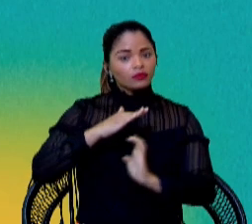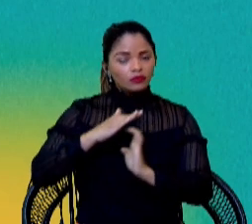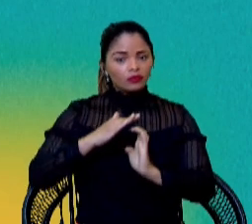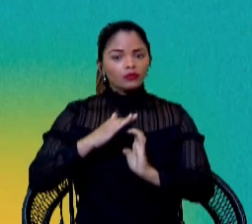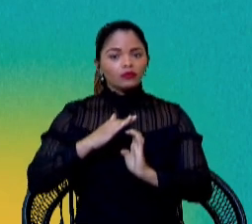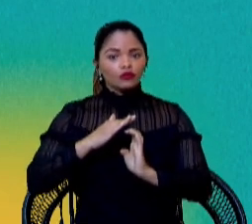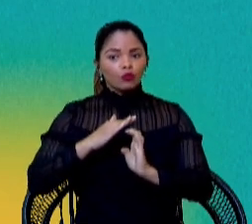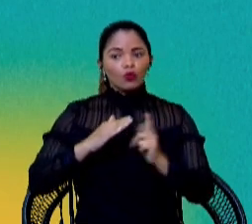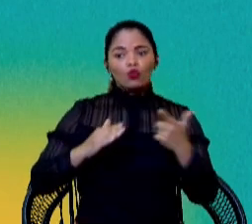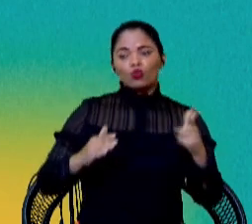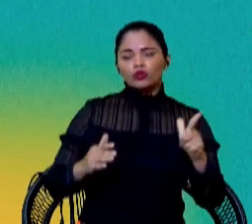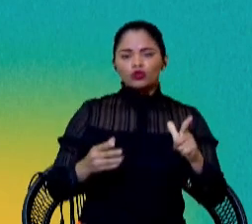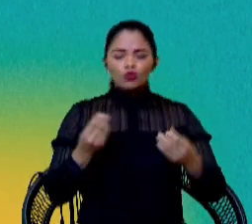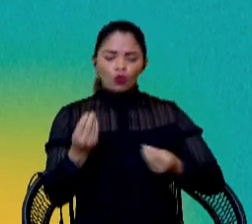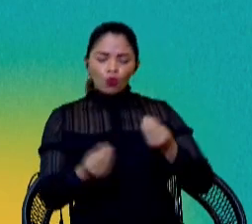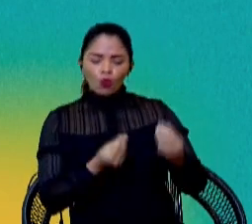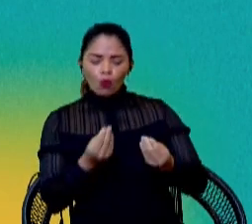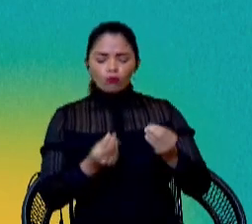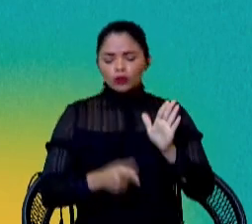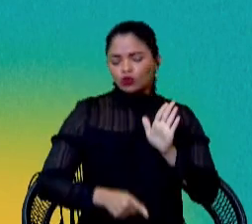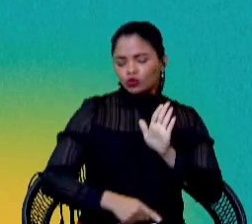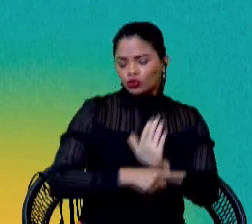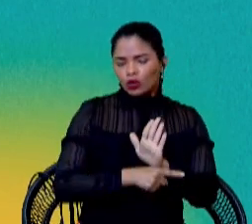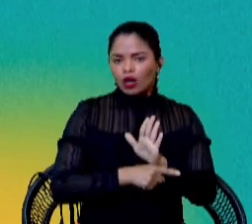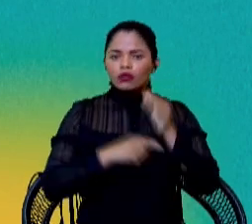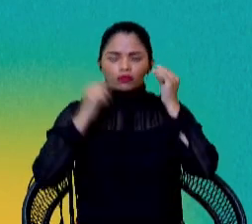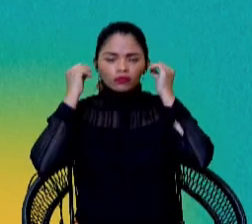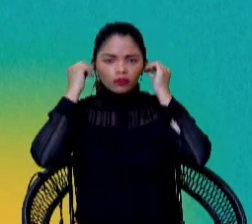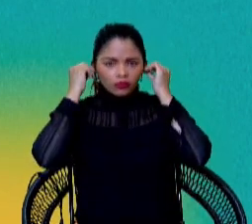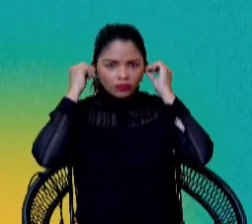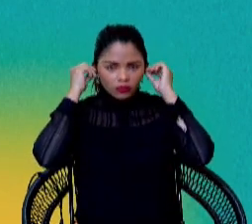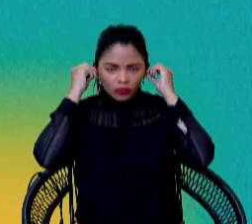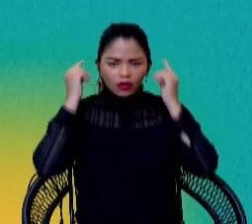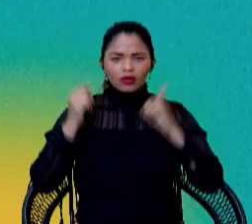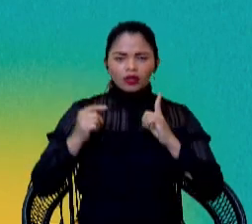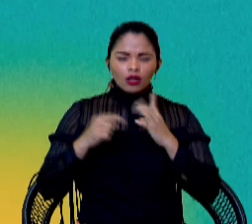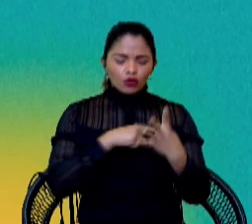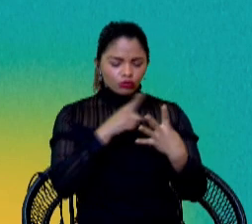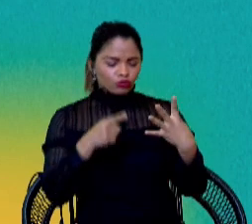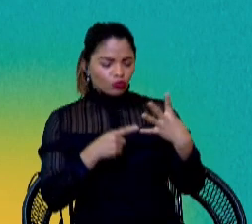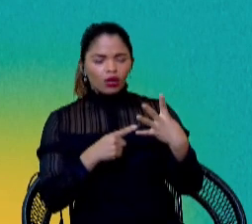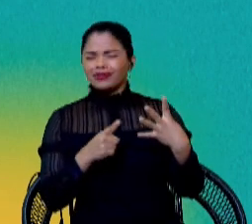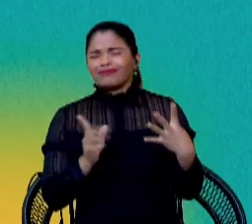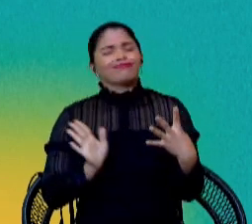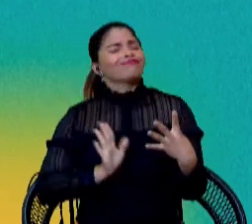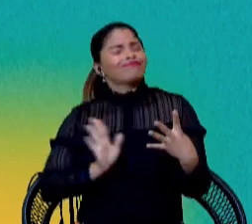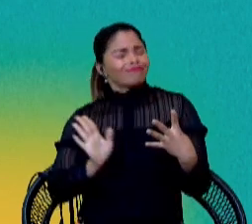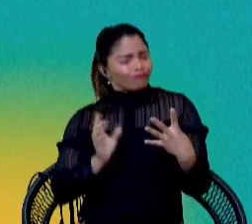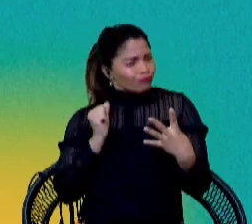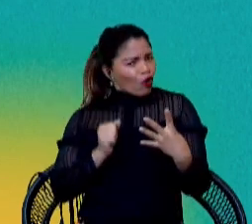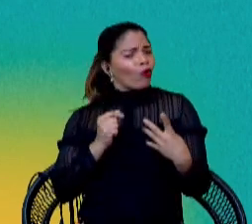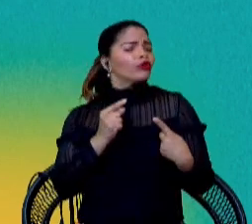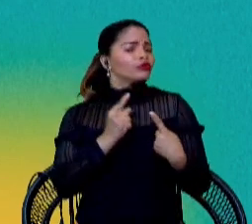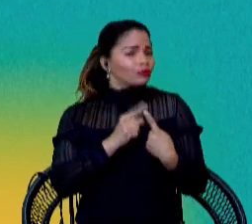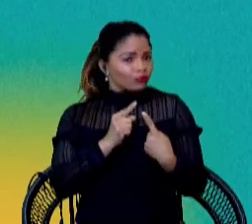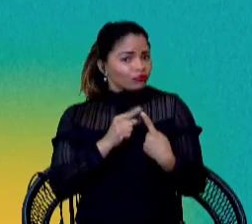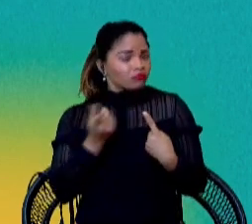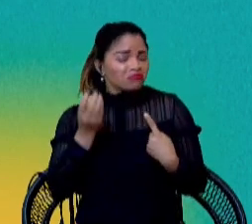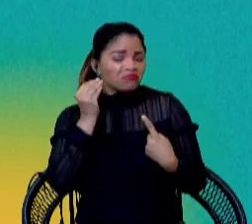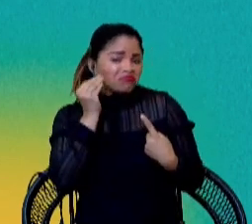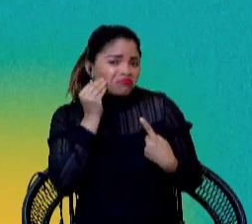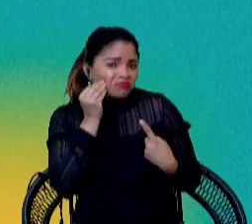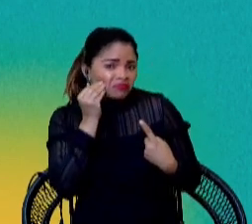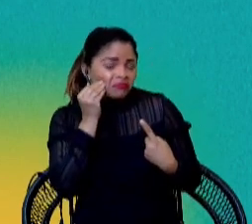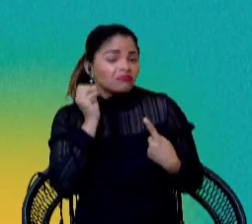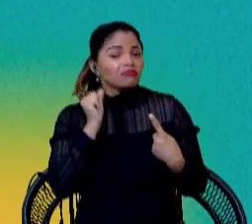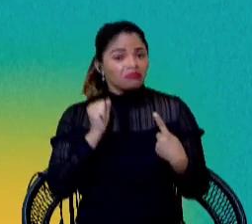como alguns outros podem sustentar. Henrique, obrigatoriamente eu tenho que ter esses quatro? Não. Você pode ter só só um, por exemplo. Você pode ir testando um ou